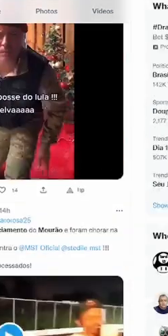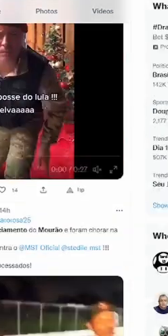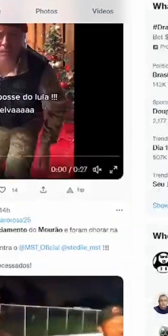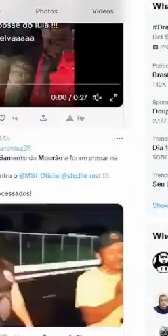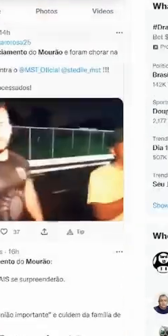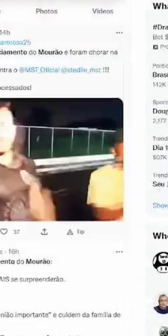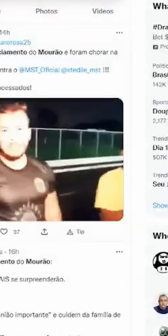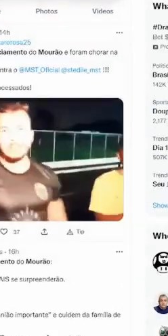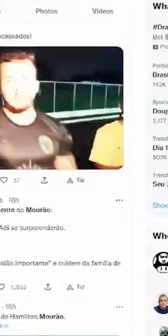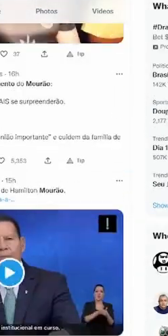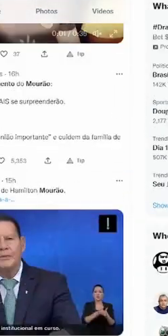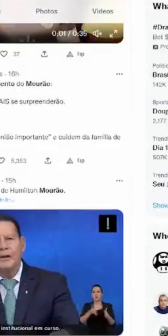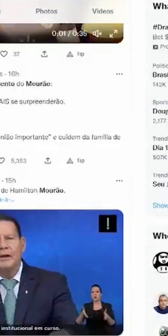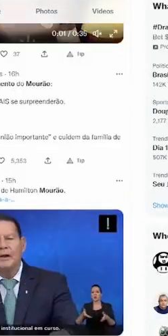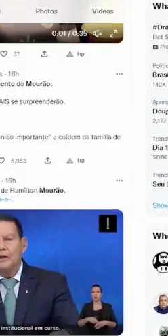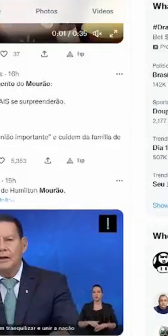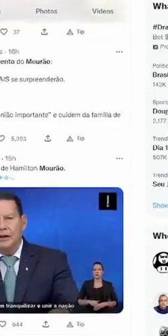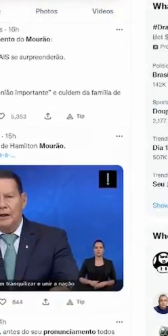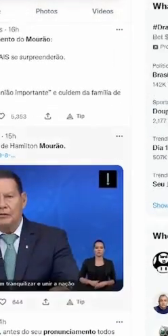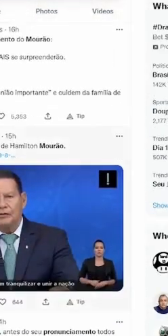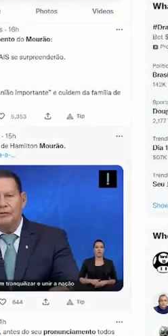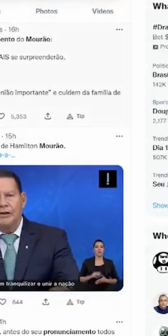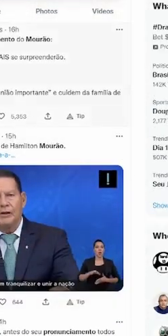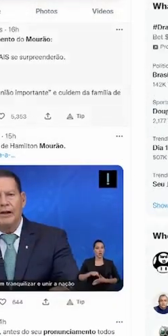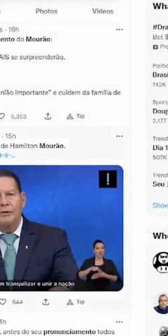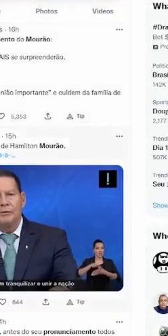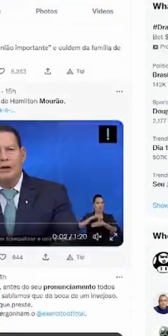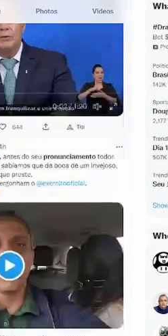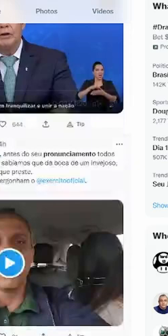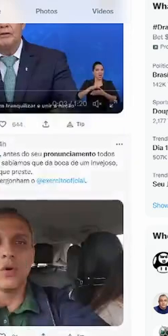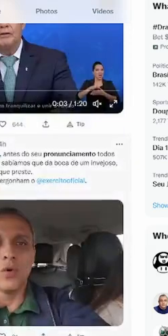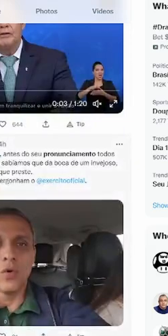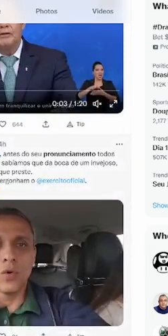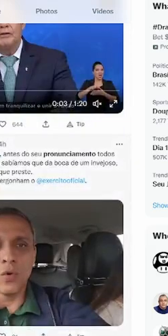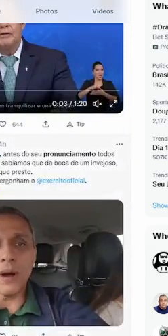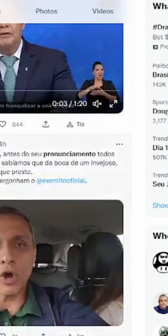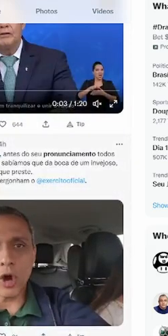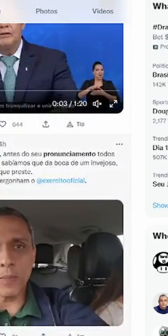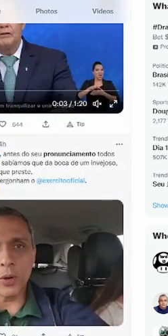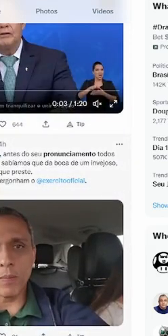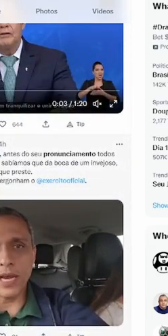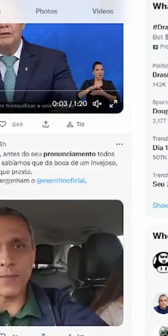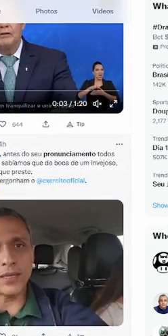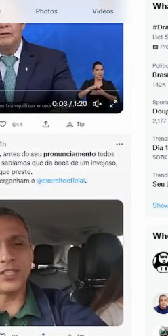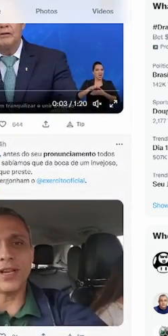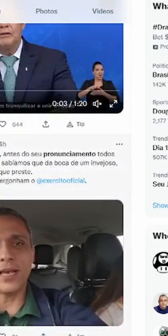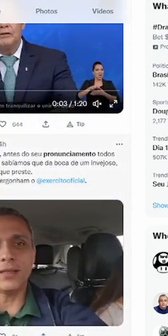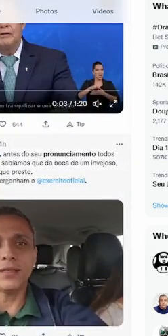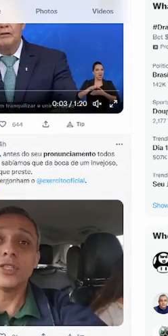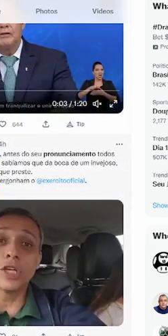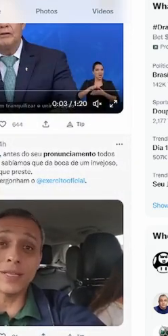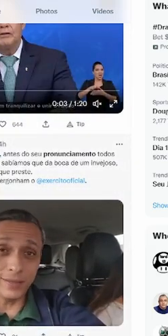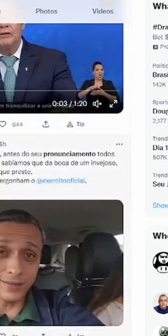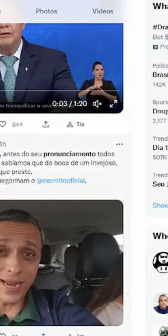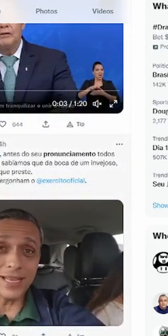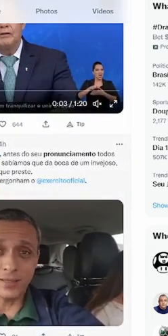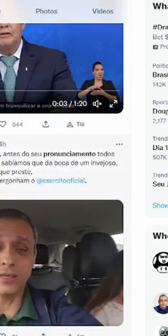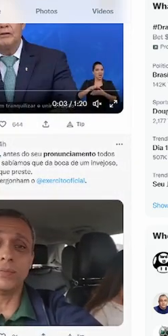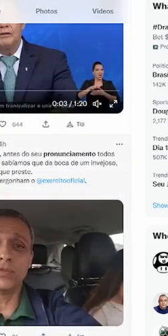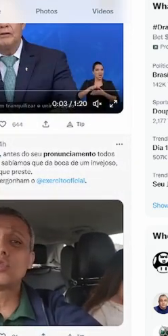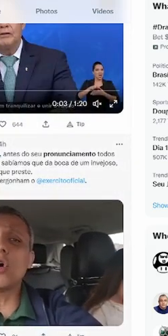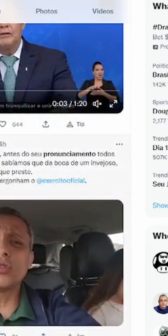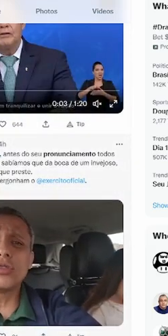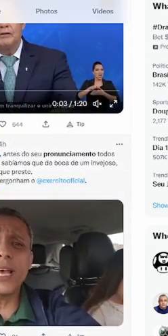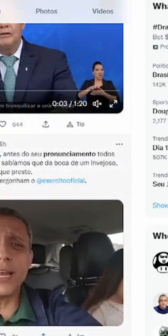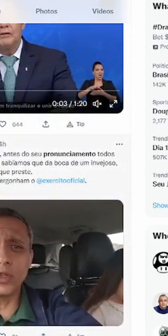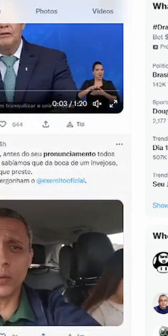até do que falou o Eduardo Cunha que o Mourão foi oportunista e coisa e tal, não. O que eu entendi